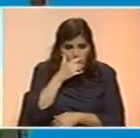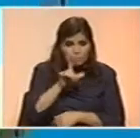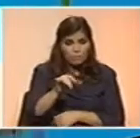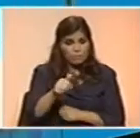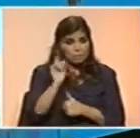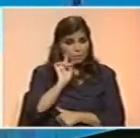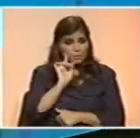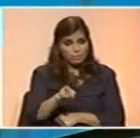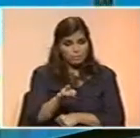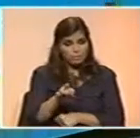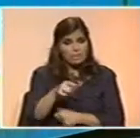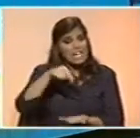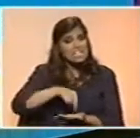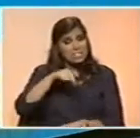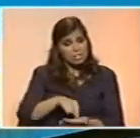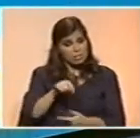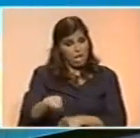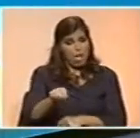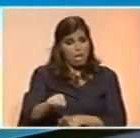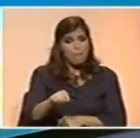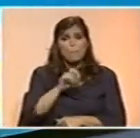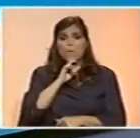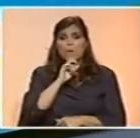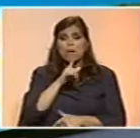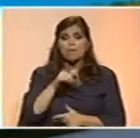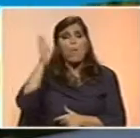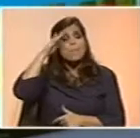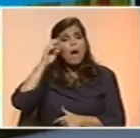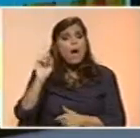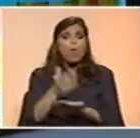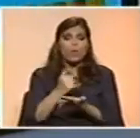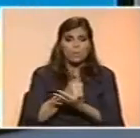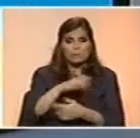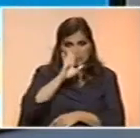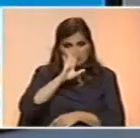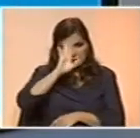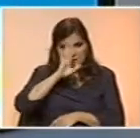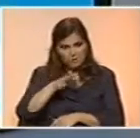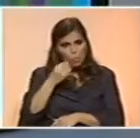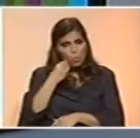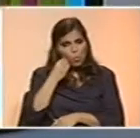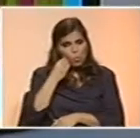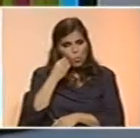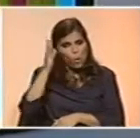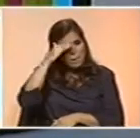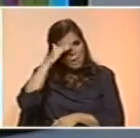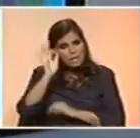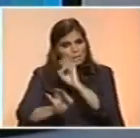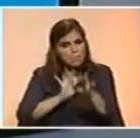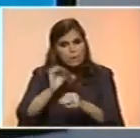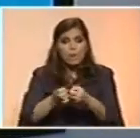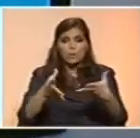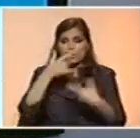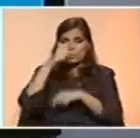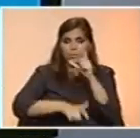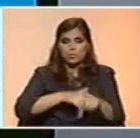exigente. Ou seja, o grau de exigência... Tanto pode ser se souber como é que os animais forem criados. Exatamente. Mas a maior parte dos consumidores não sabe, não vê